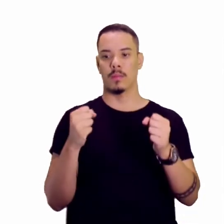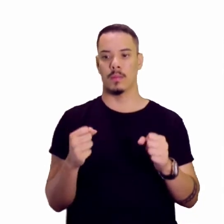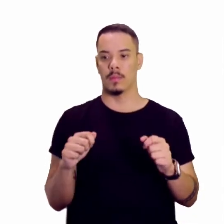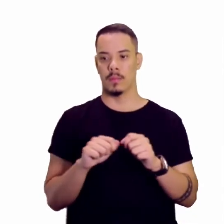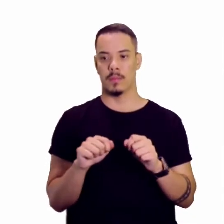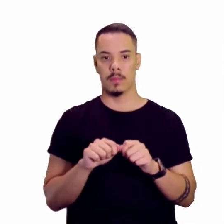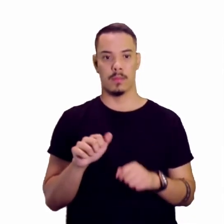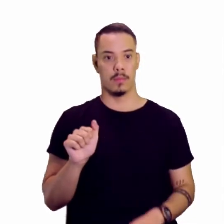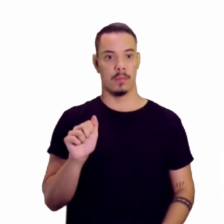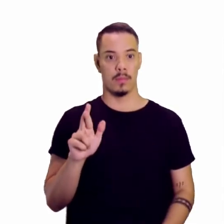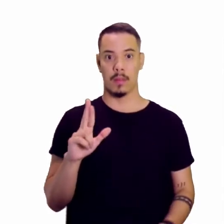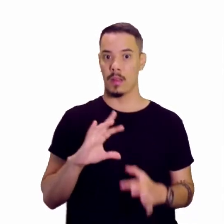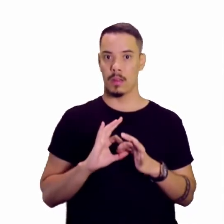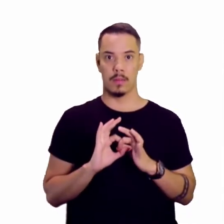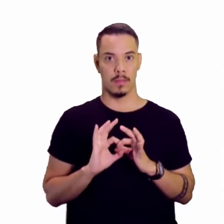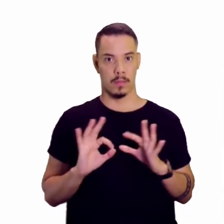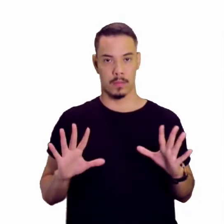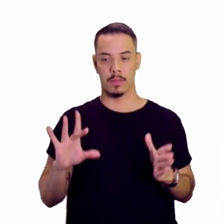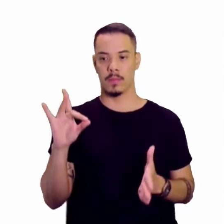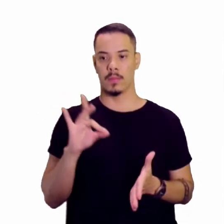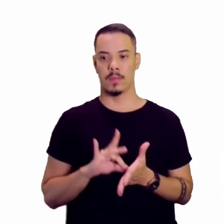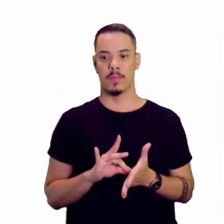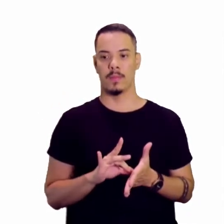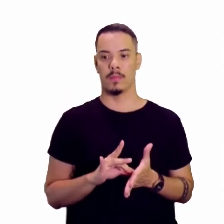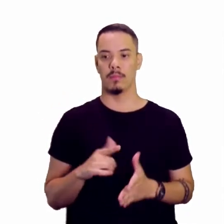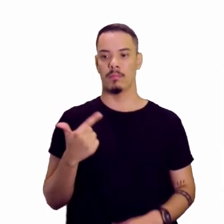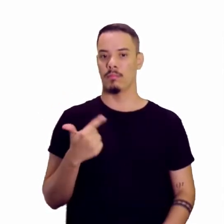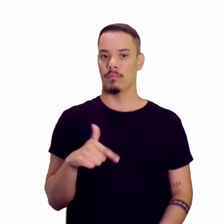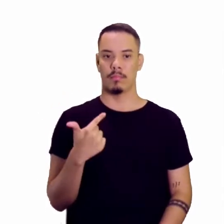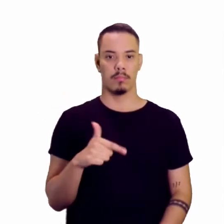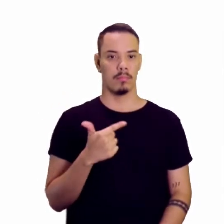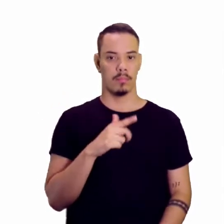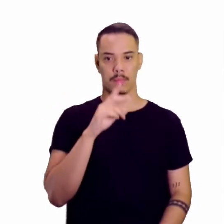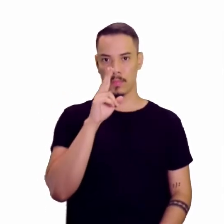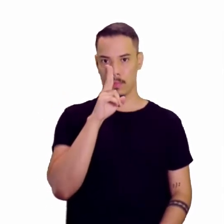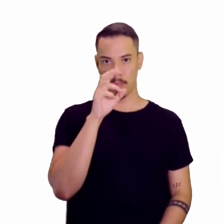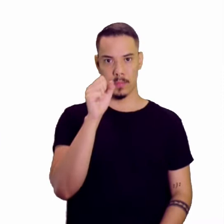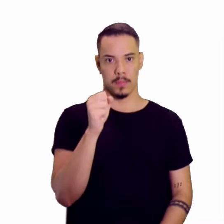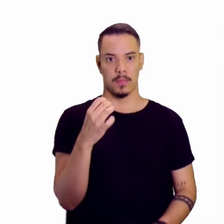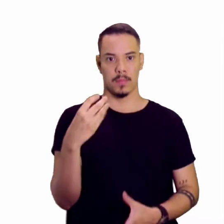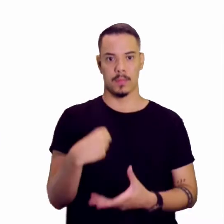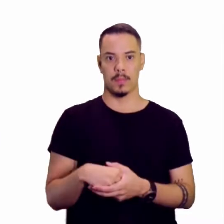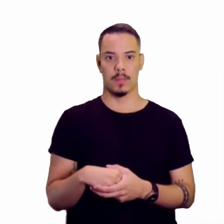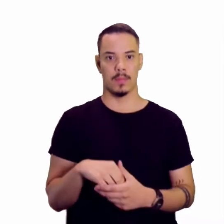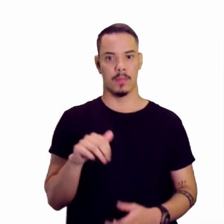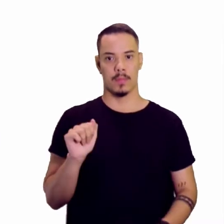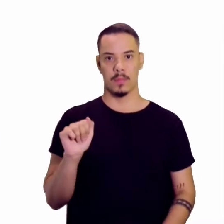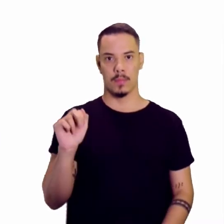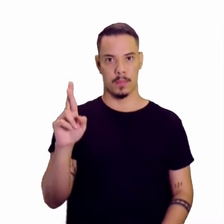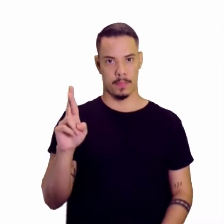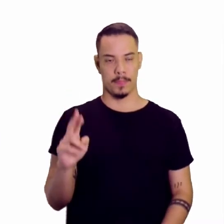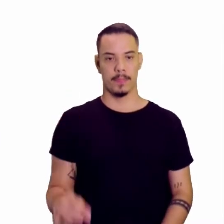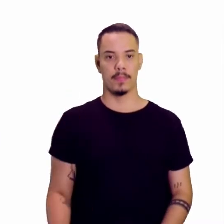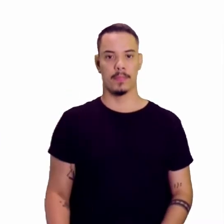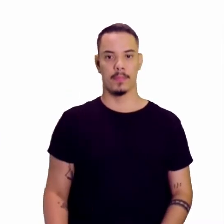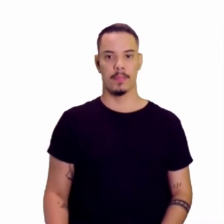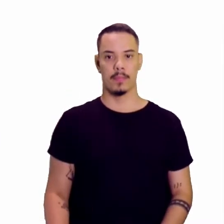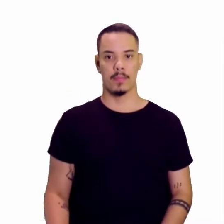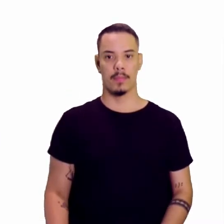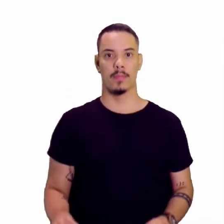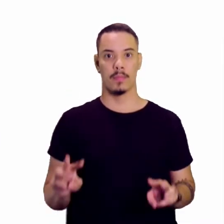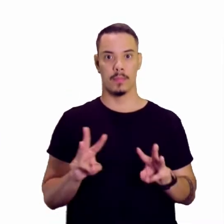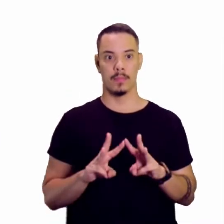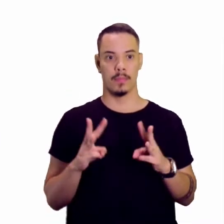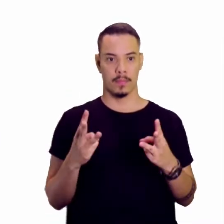ar, queda livre, lá é queda livre mesmo, né? Exatamente. Não tem a resistência do ar. Medidas de massa, então, né? Essa é a